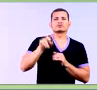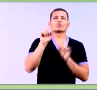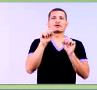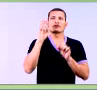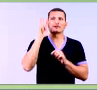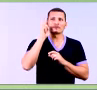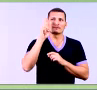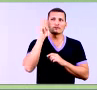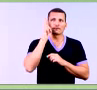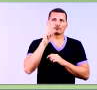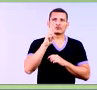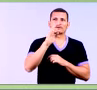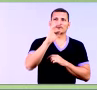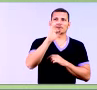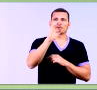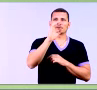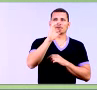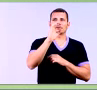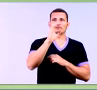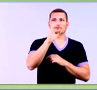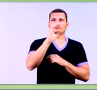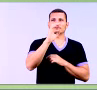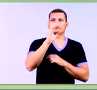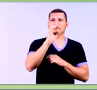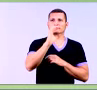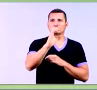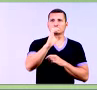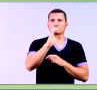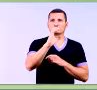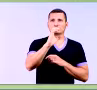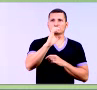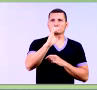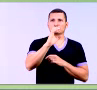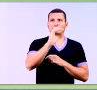cookie? Aqui nós temos dentro do escopo PHP